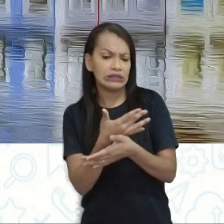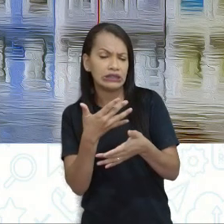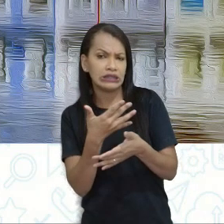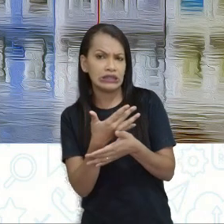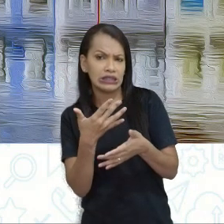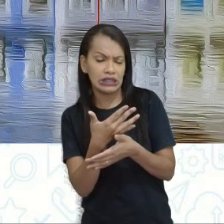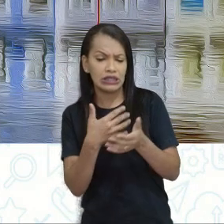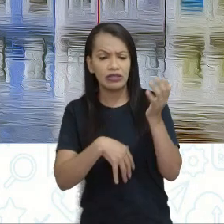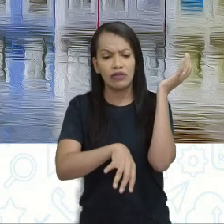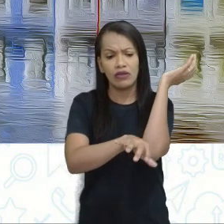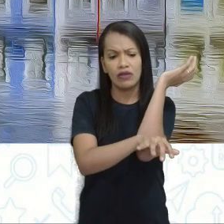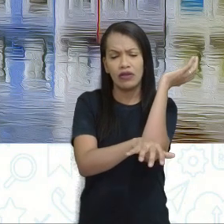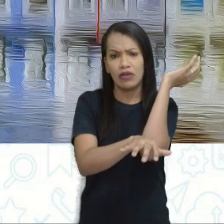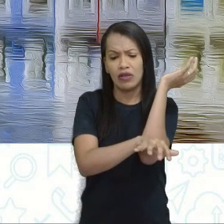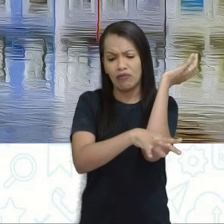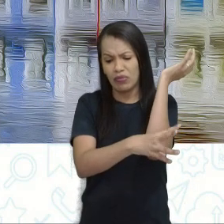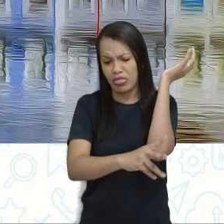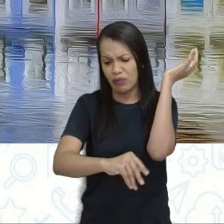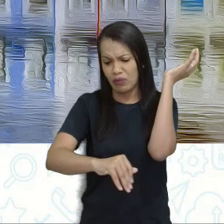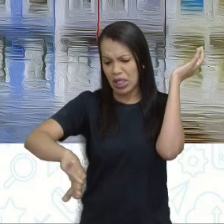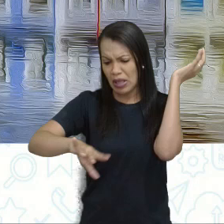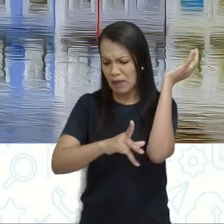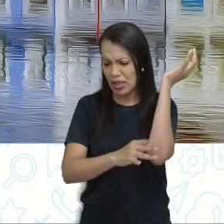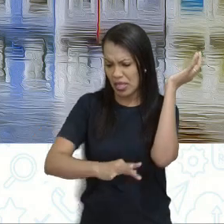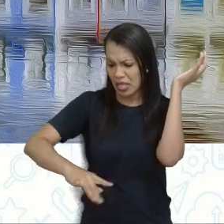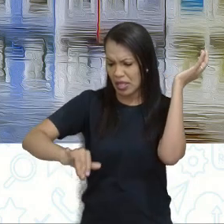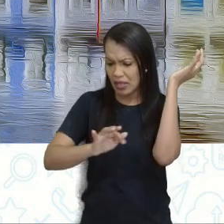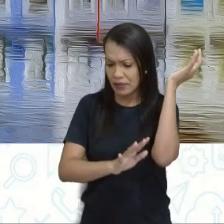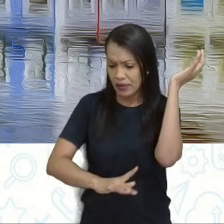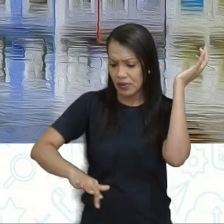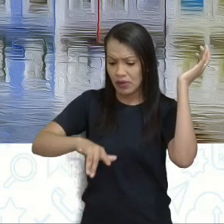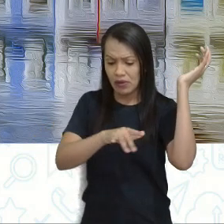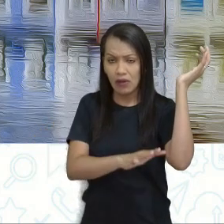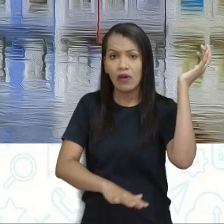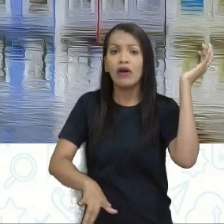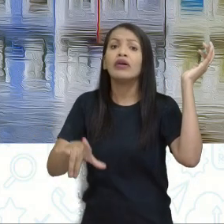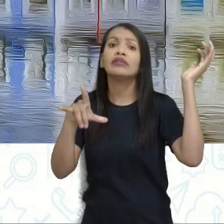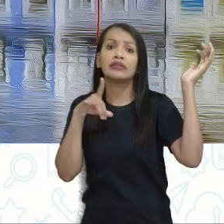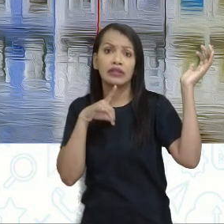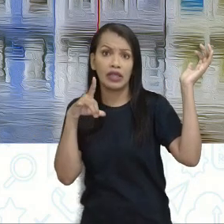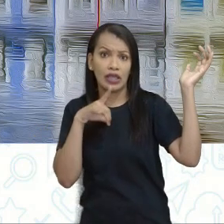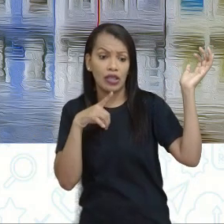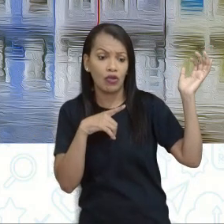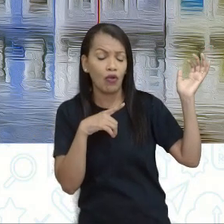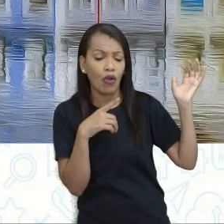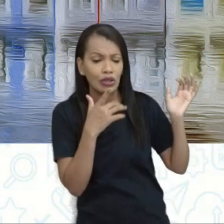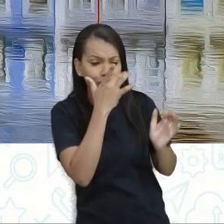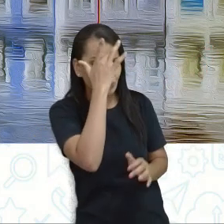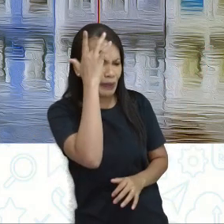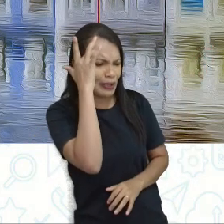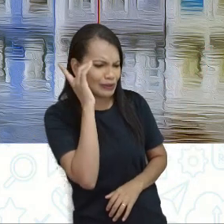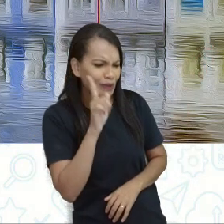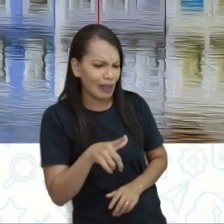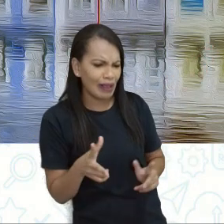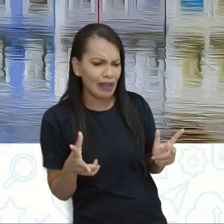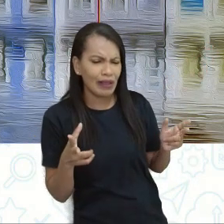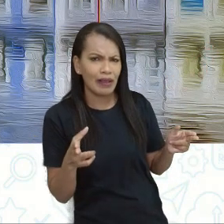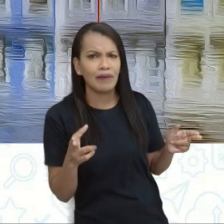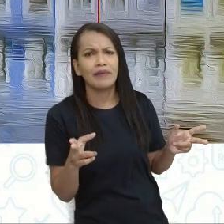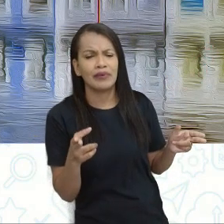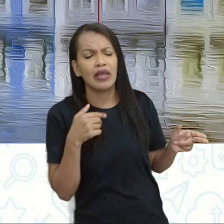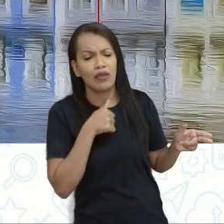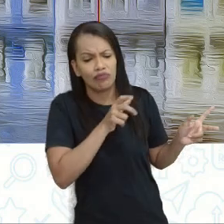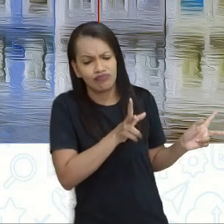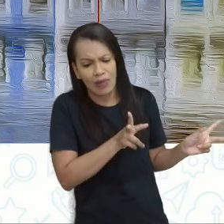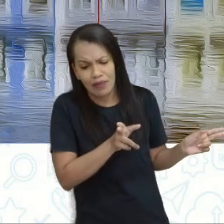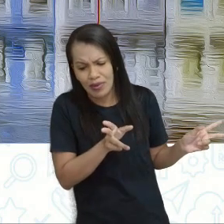mangue, incrustada na lama dos manguezais, onde estão os homens caranguejos. Minha corda costuma sair de